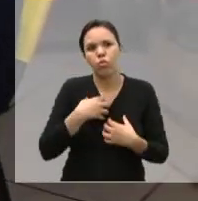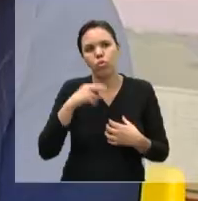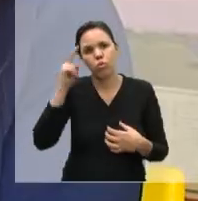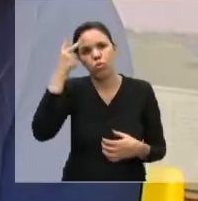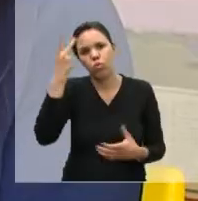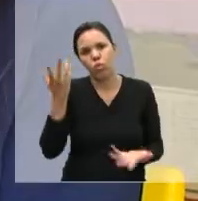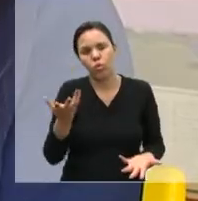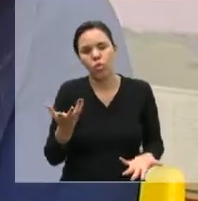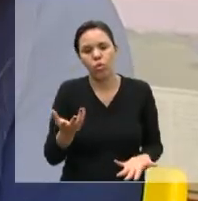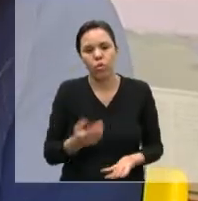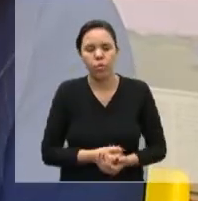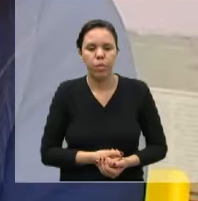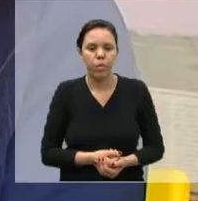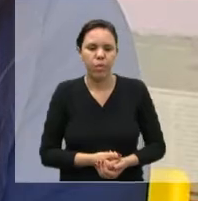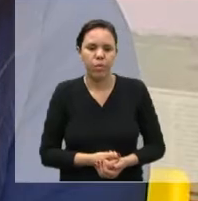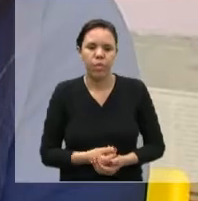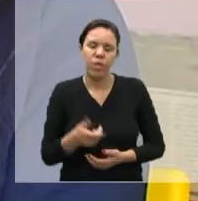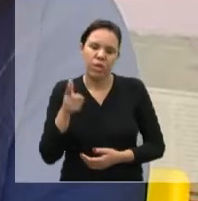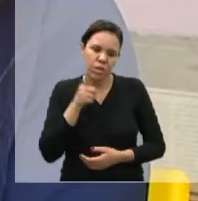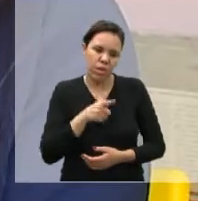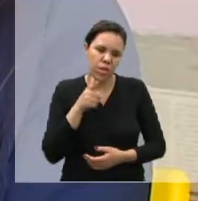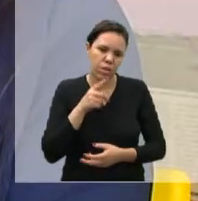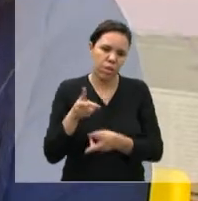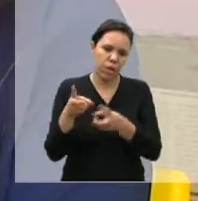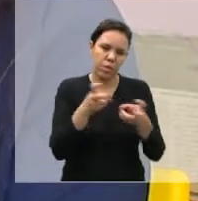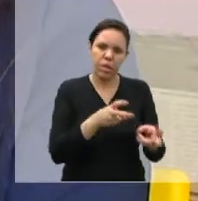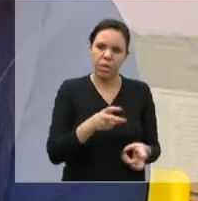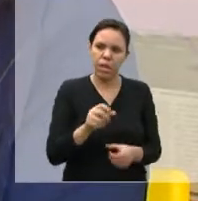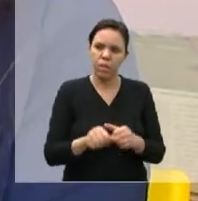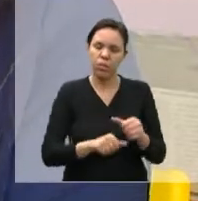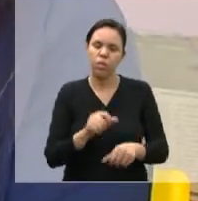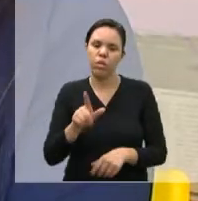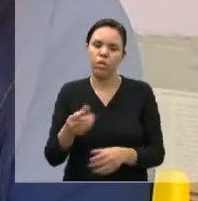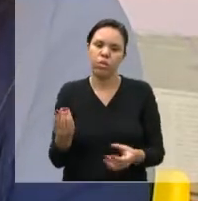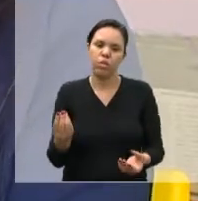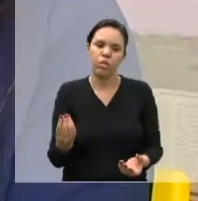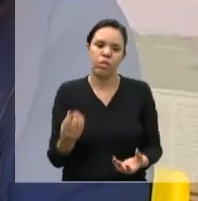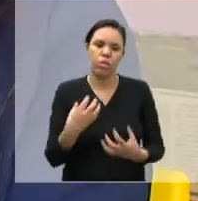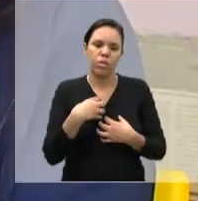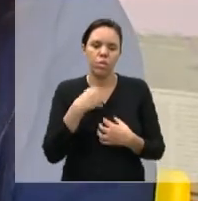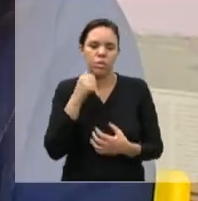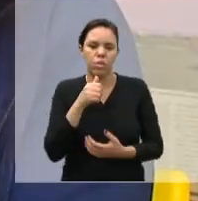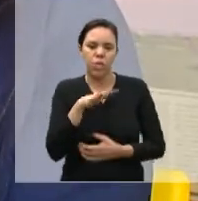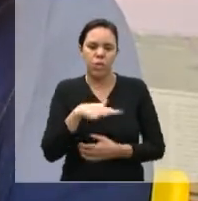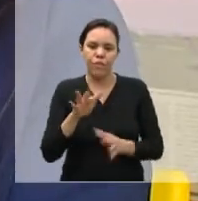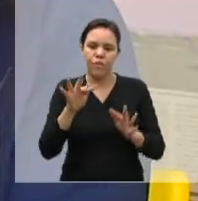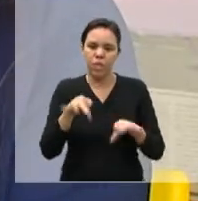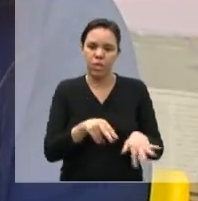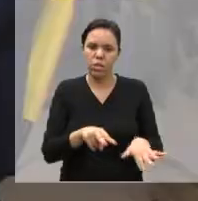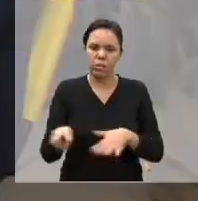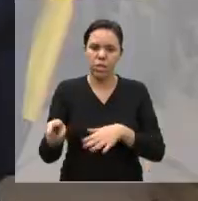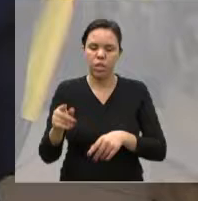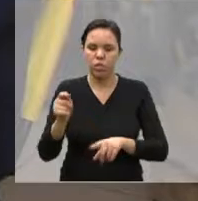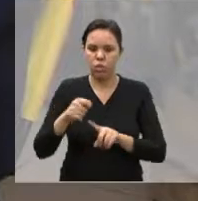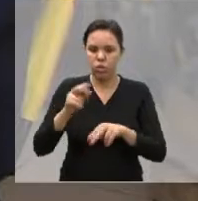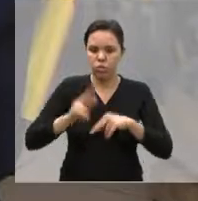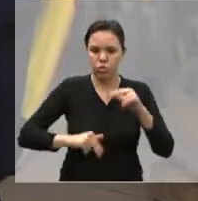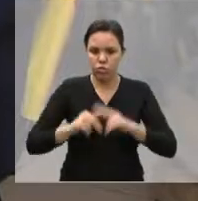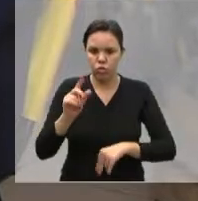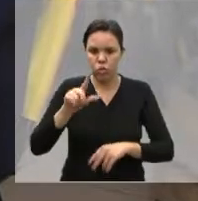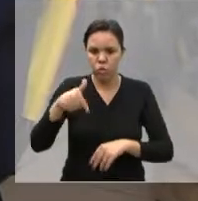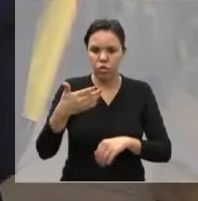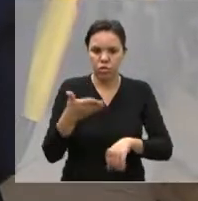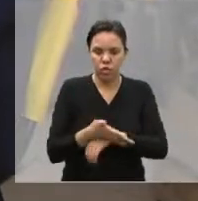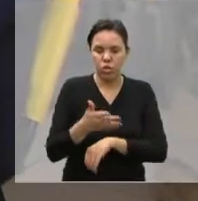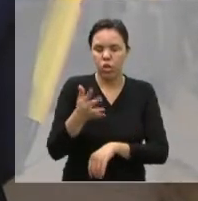julho, eu conversei com poucas, das 3 que participaram, eu consegui conversar com uma só, mas eu levava e buscava as meninas, né? Como é que